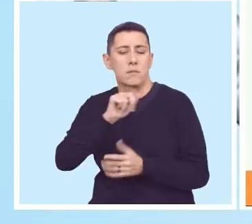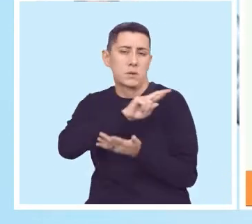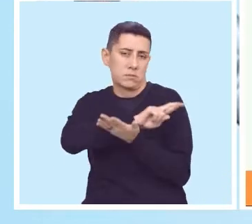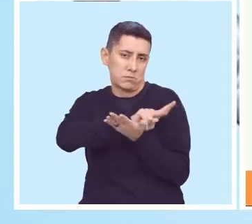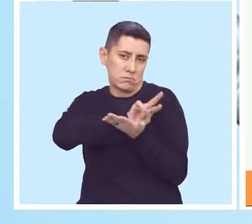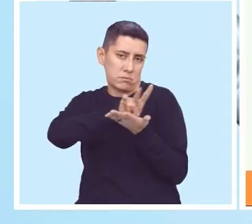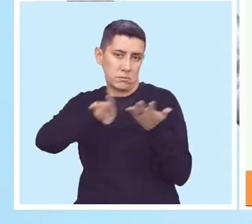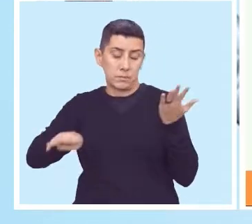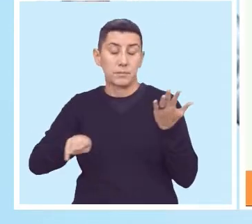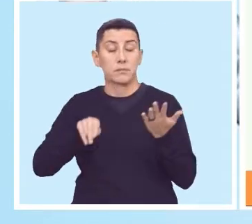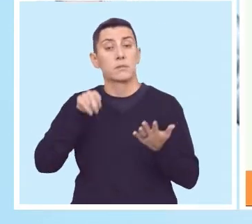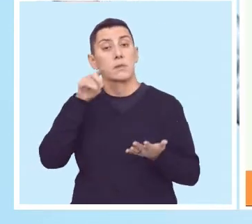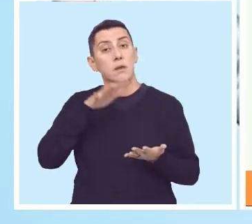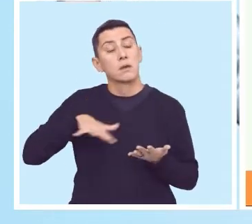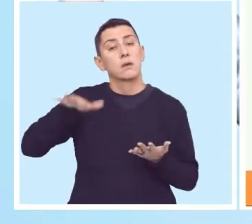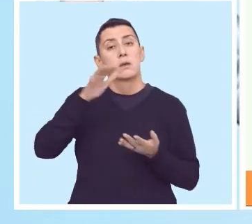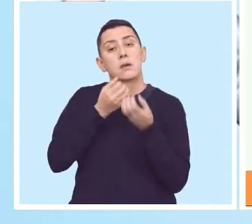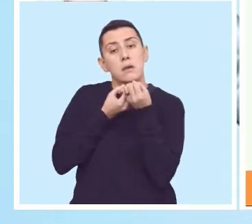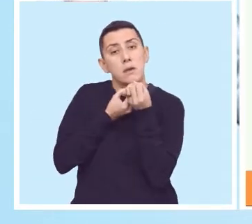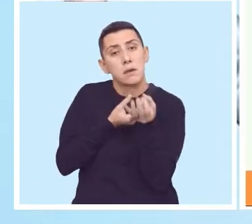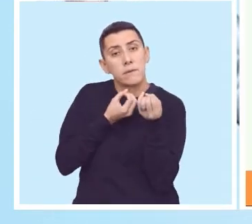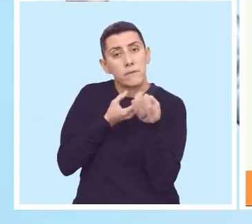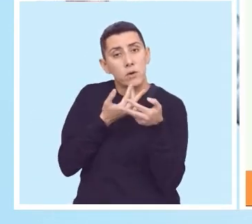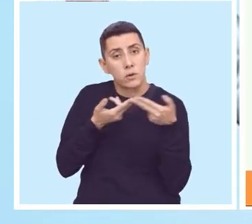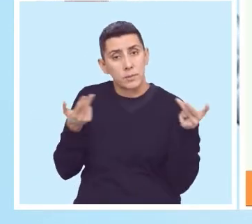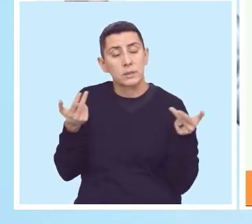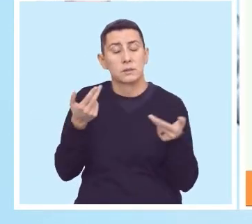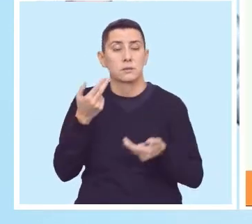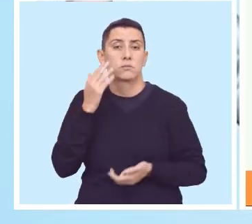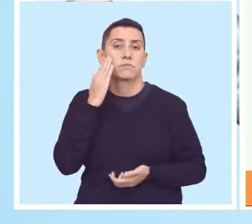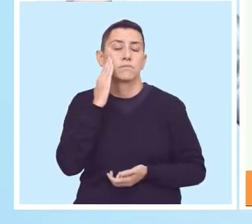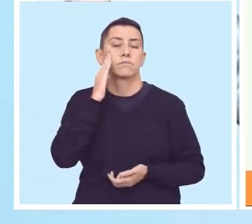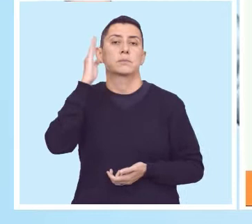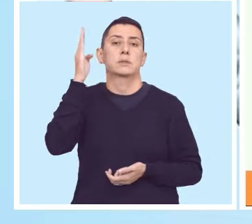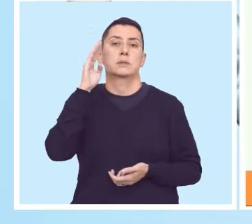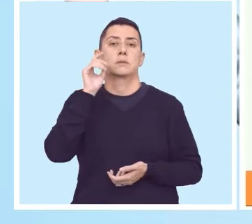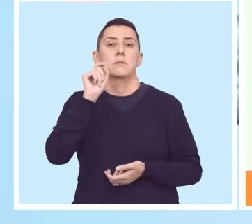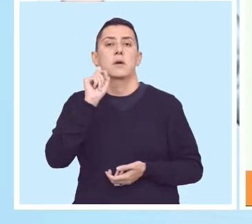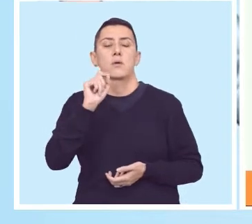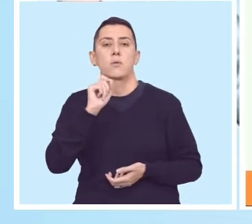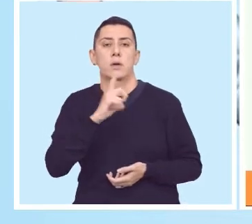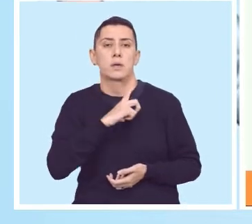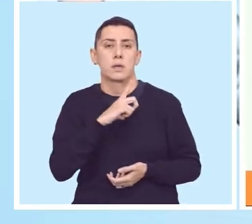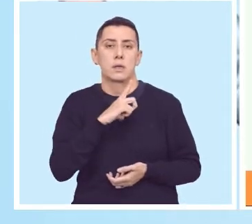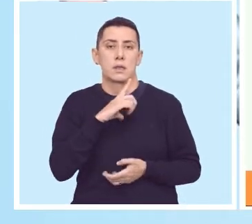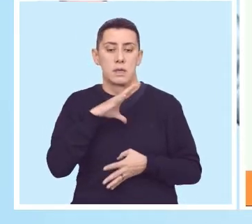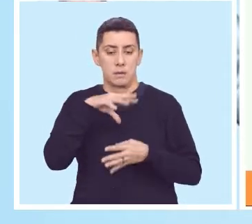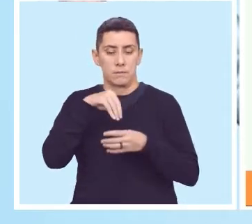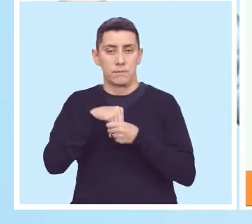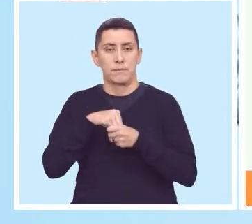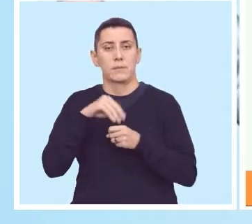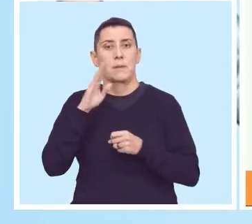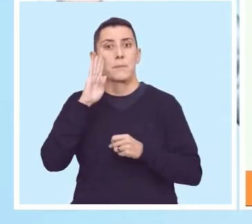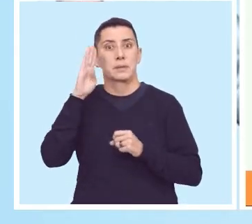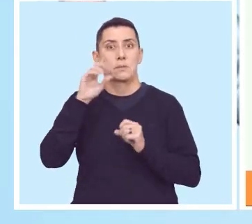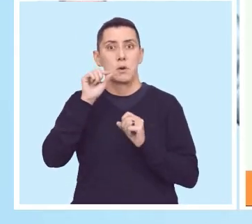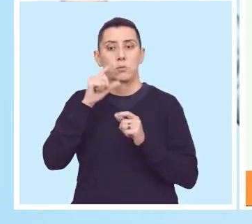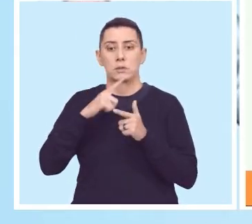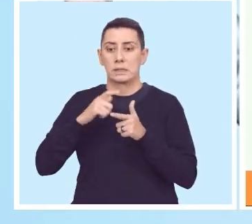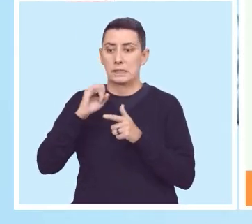essas informações, elas eram dispostas, e principalmente o item relacionado à degradação